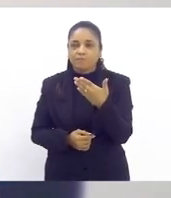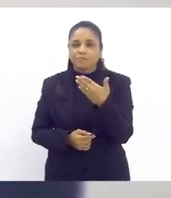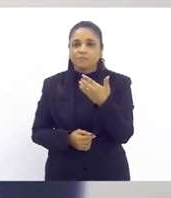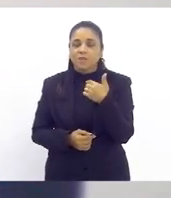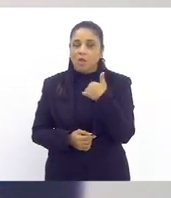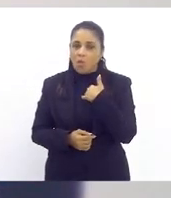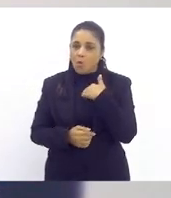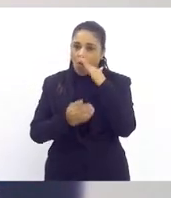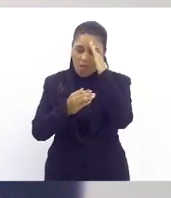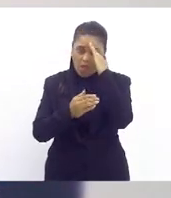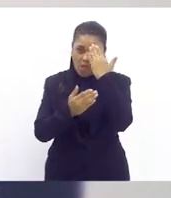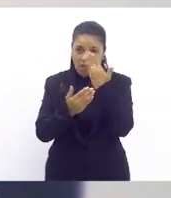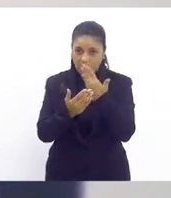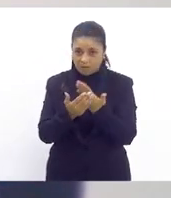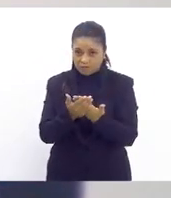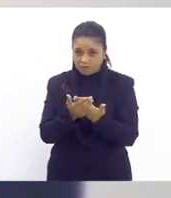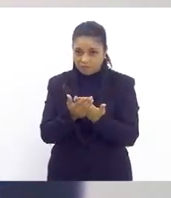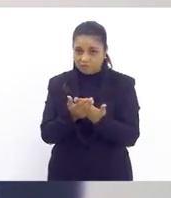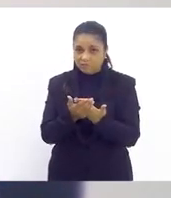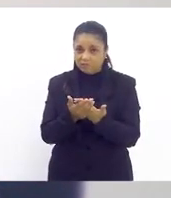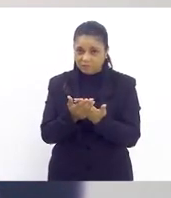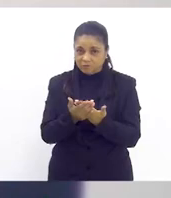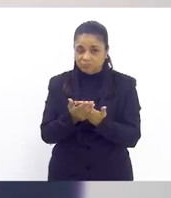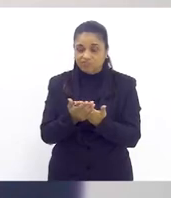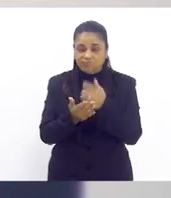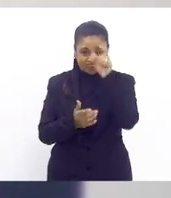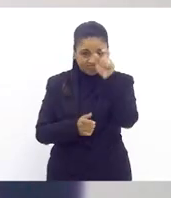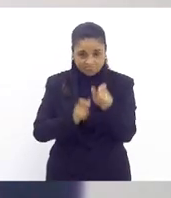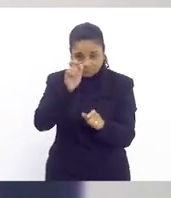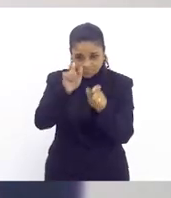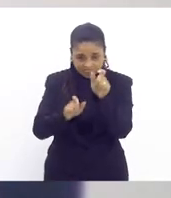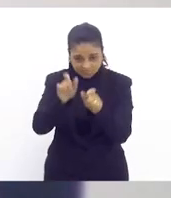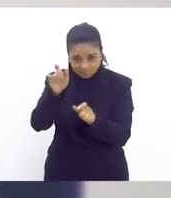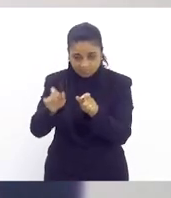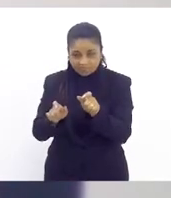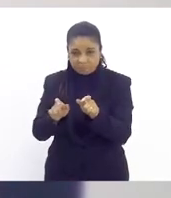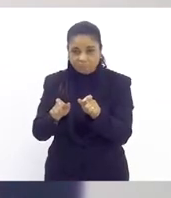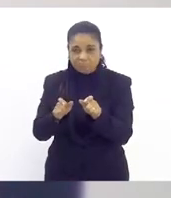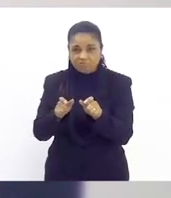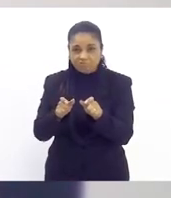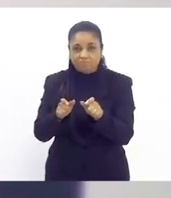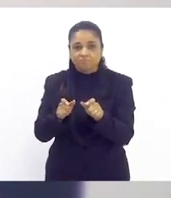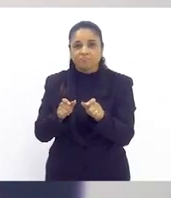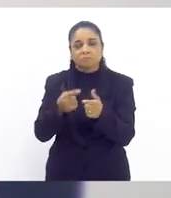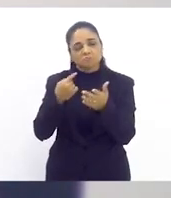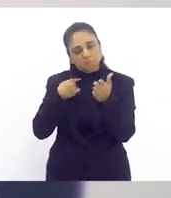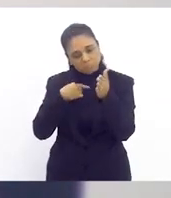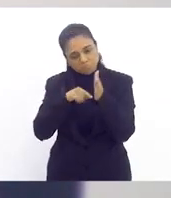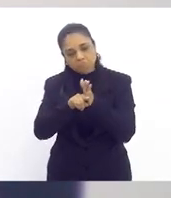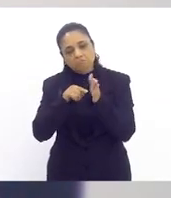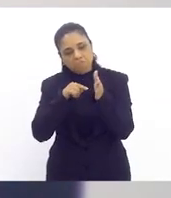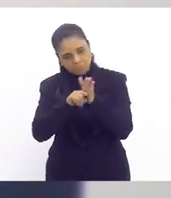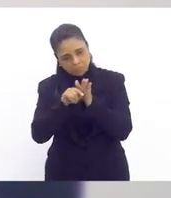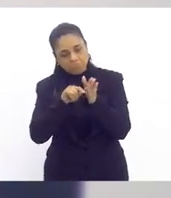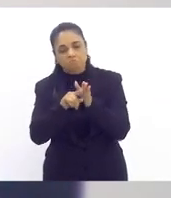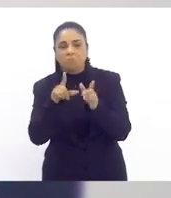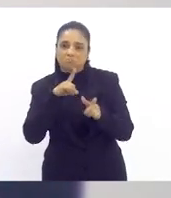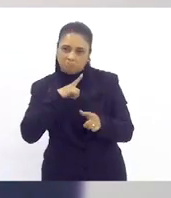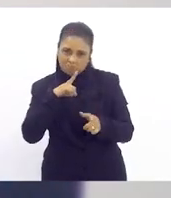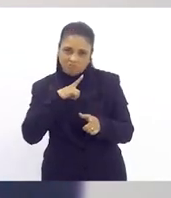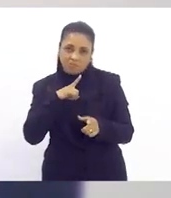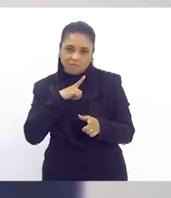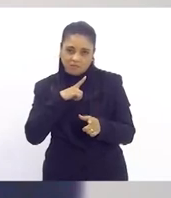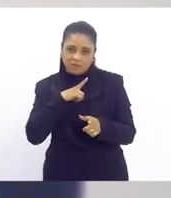acredito que deva ter uma série de pessoas que tenham mais indagações a serem feitas